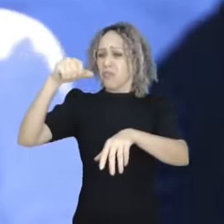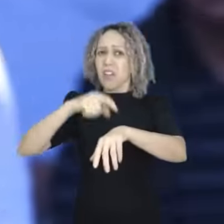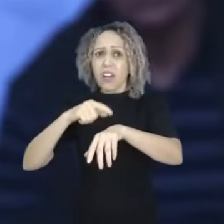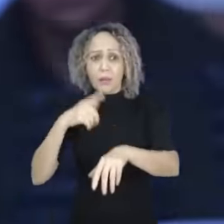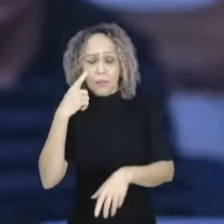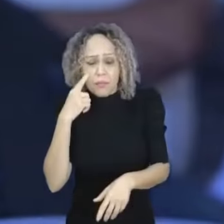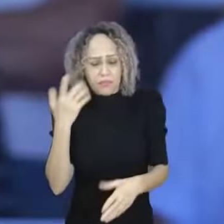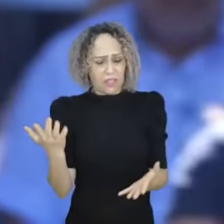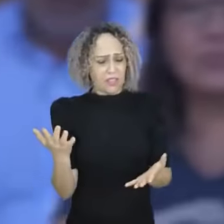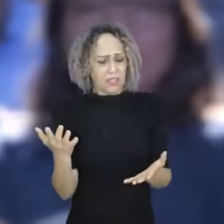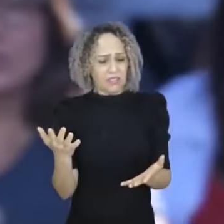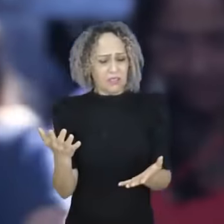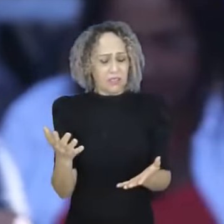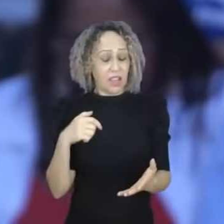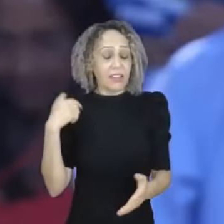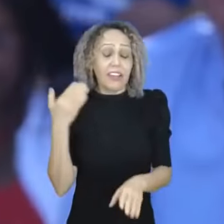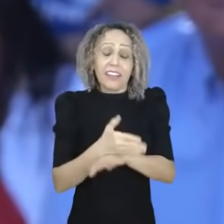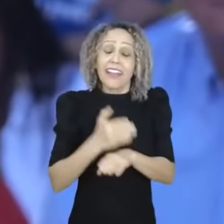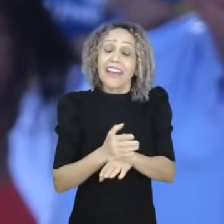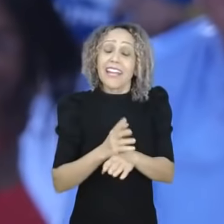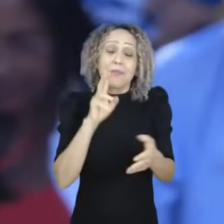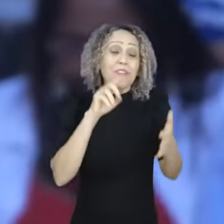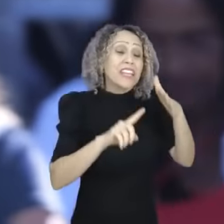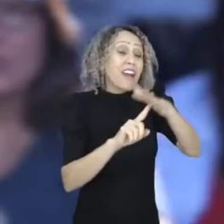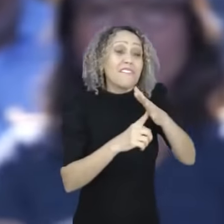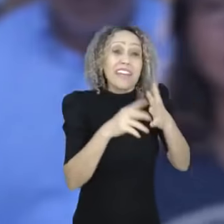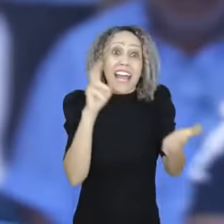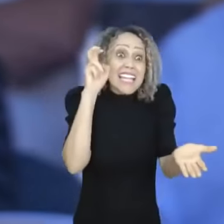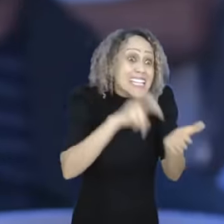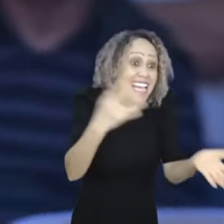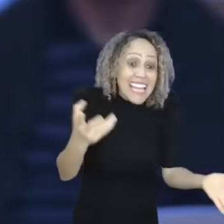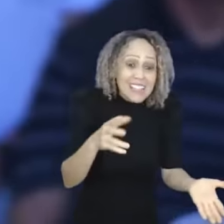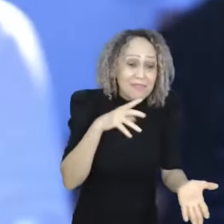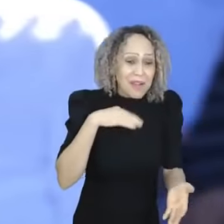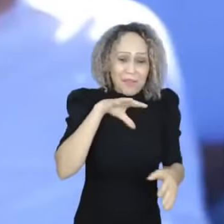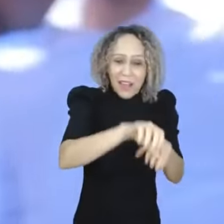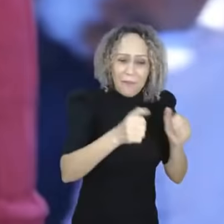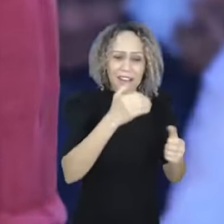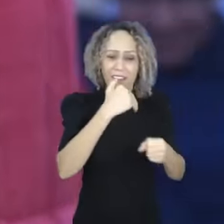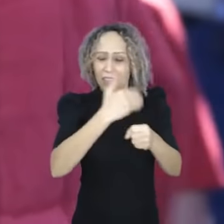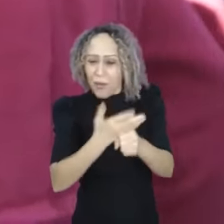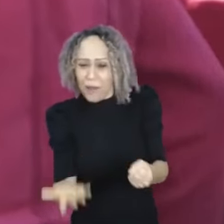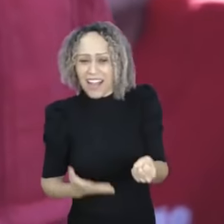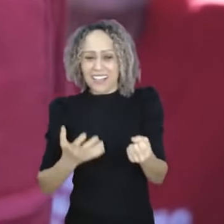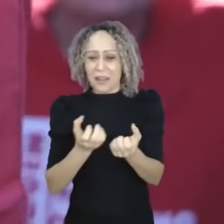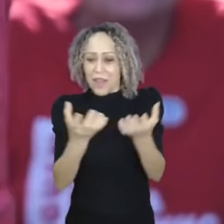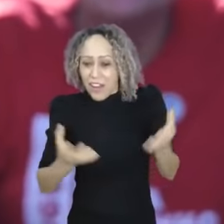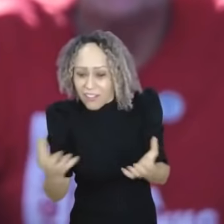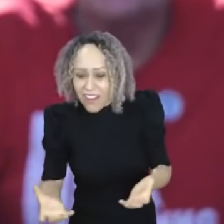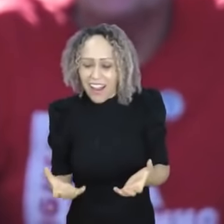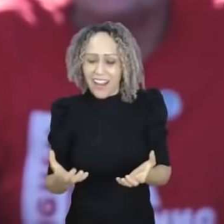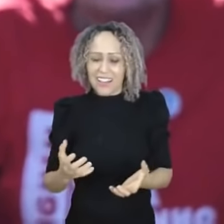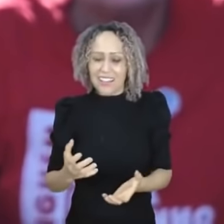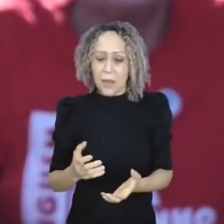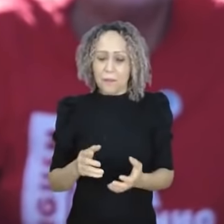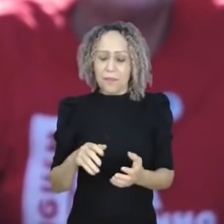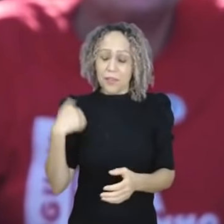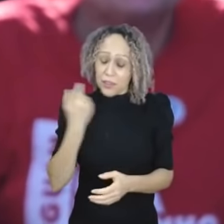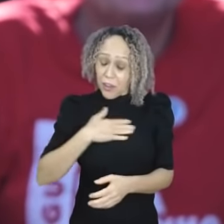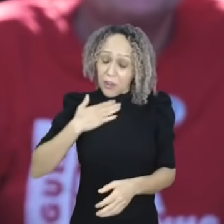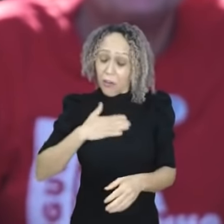melhor tomate, o melhor alface, o melhor brócolis. Ou seja, eles pensam que pobre gosta de coisa de